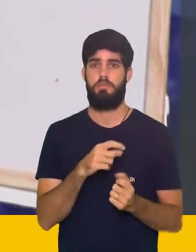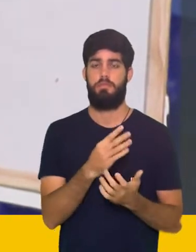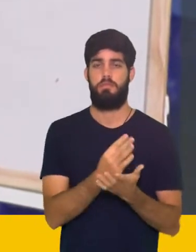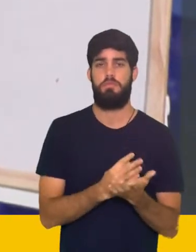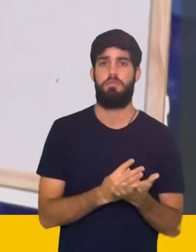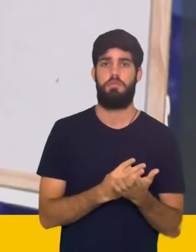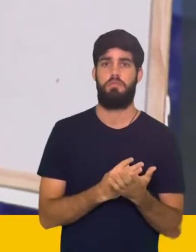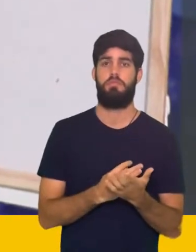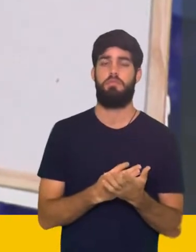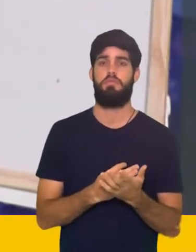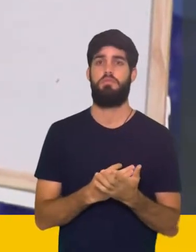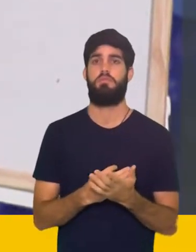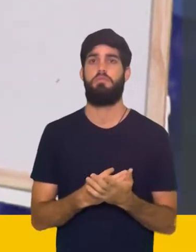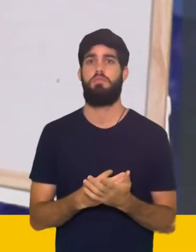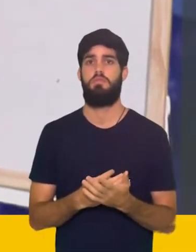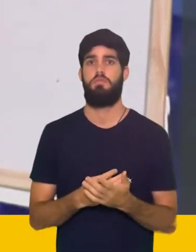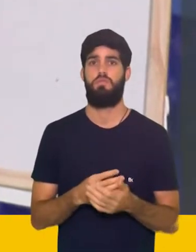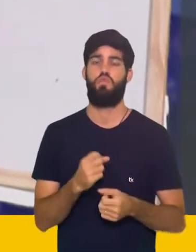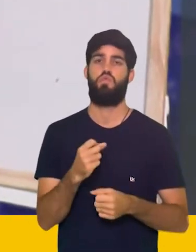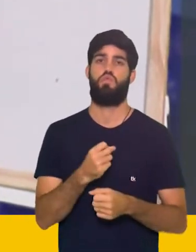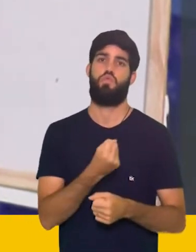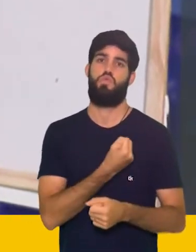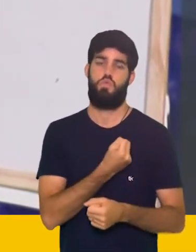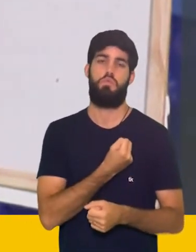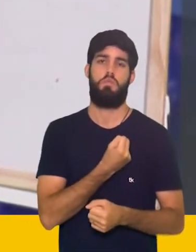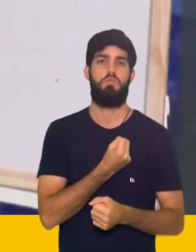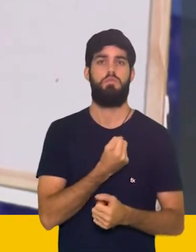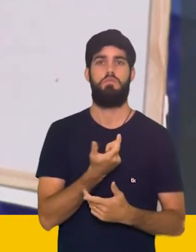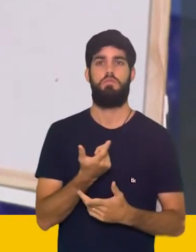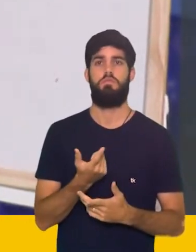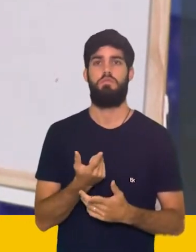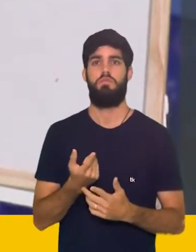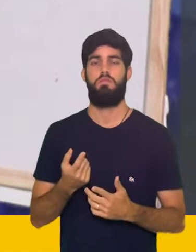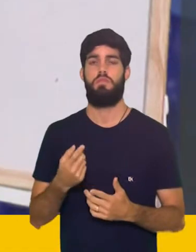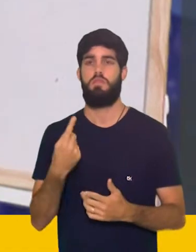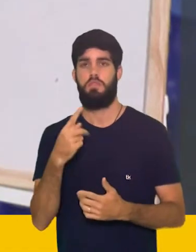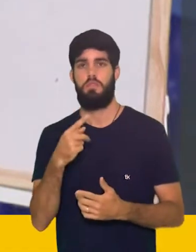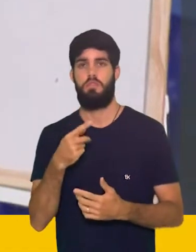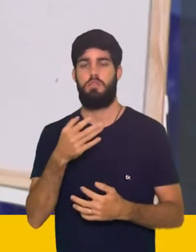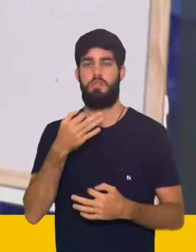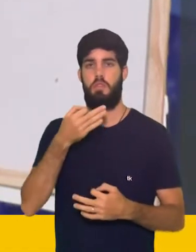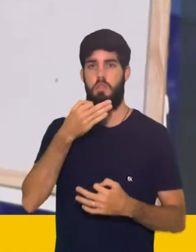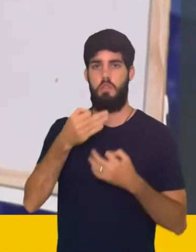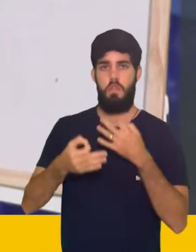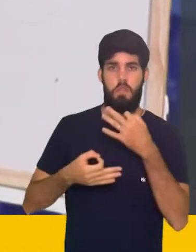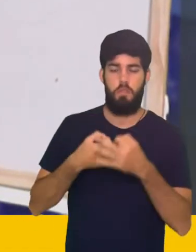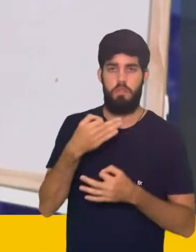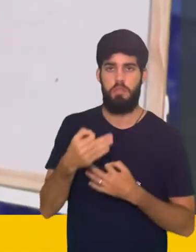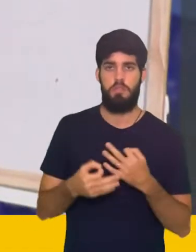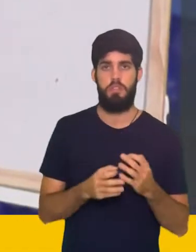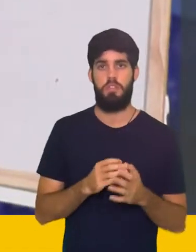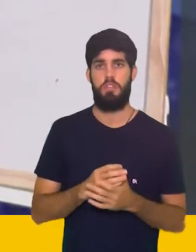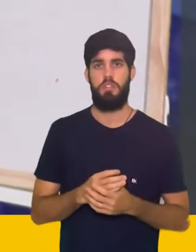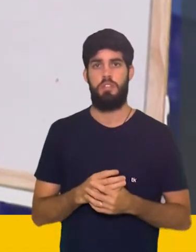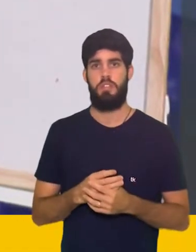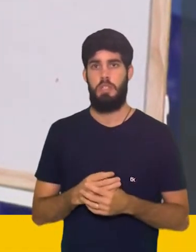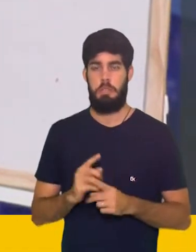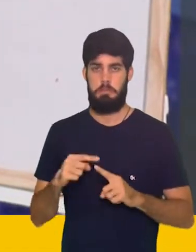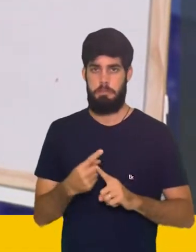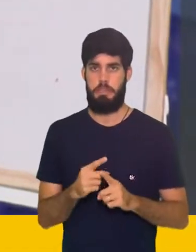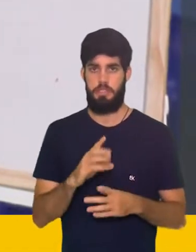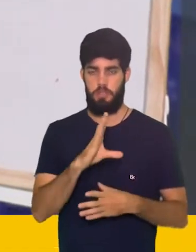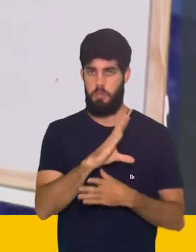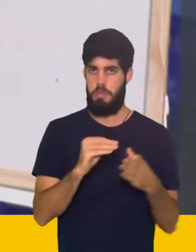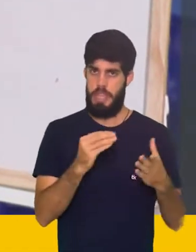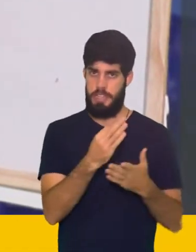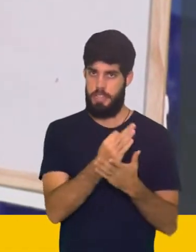Consuelo? Bom, as estatísticas que estiverem ali, né, para ser o argumento, alguma coisa nesse sentido, mas copiar o